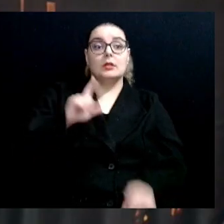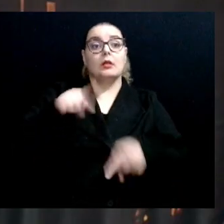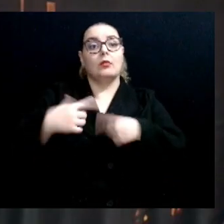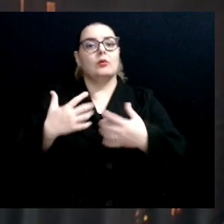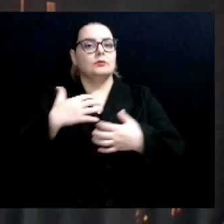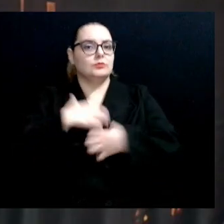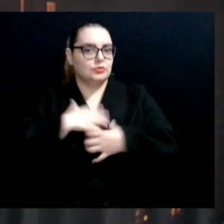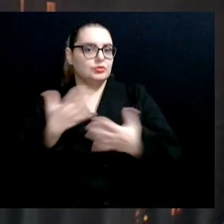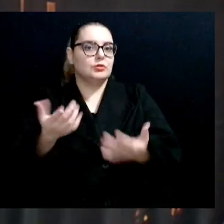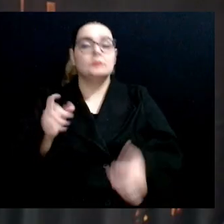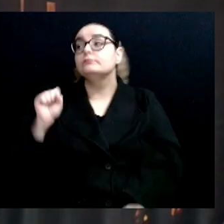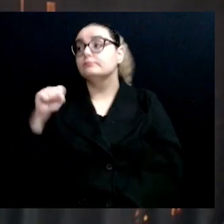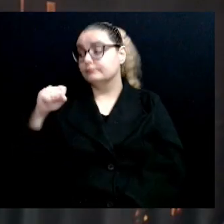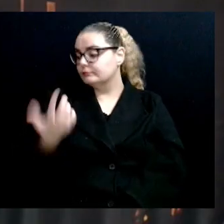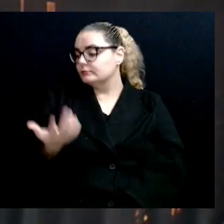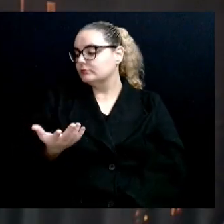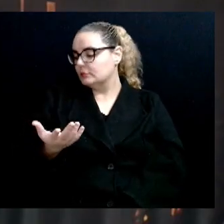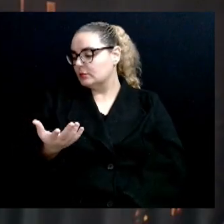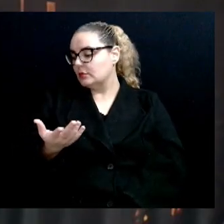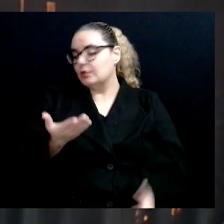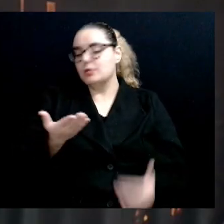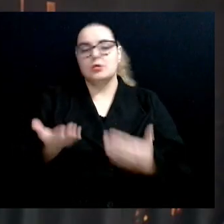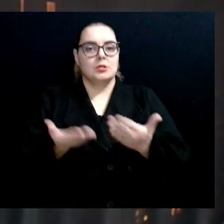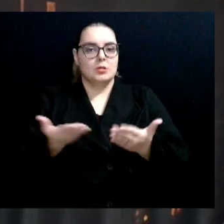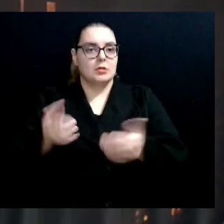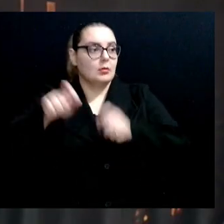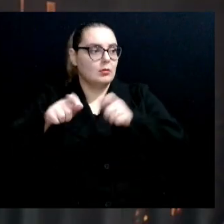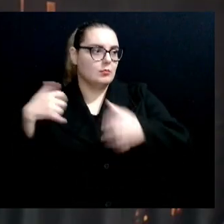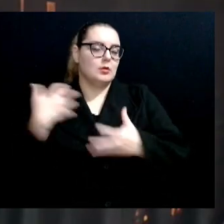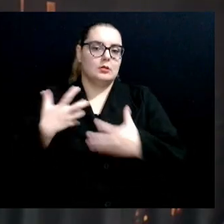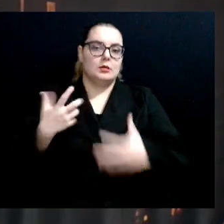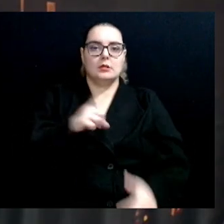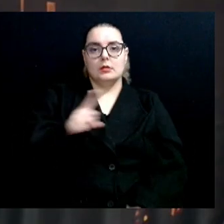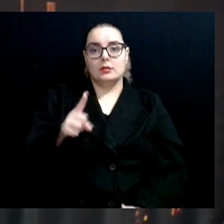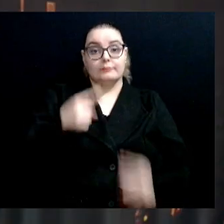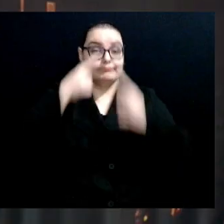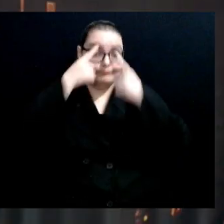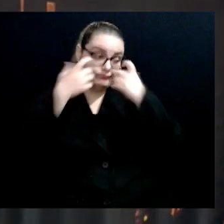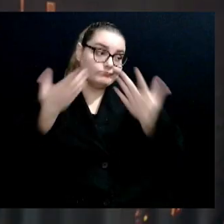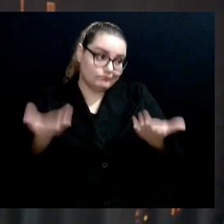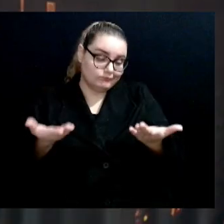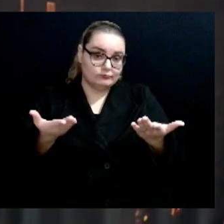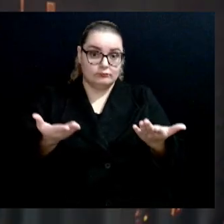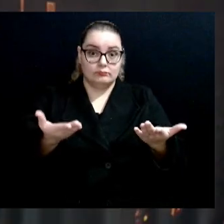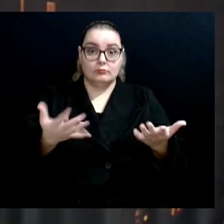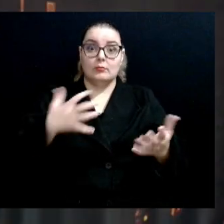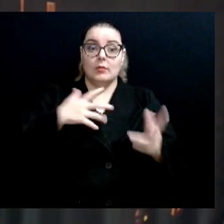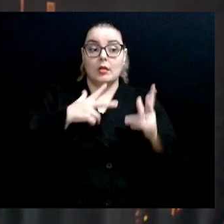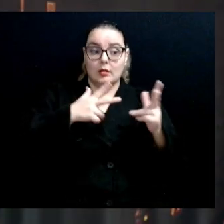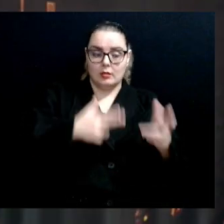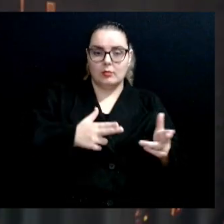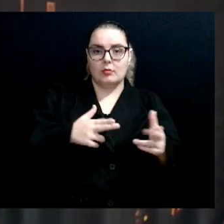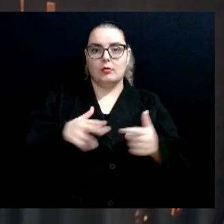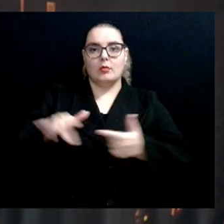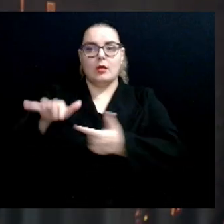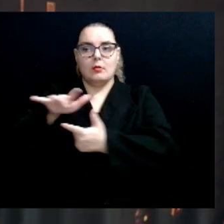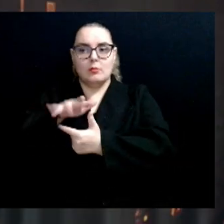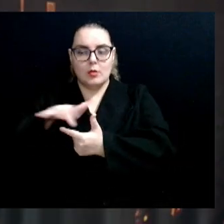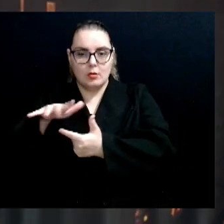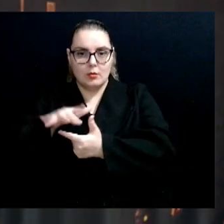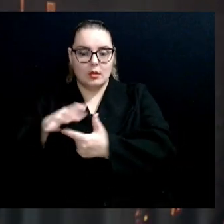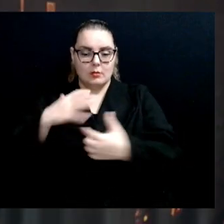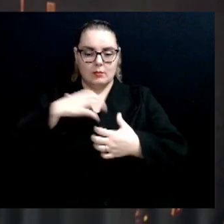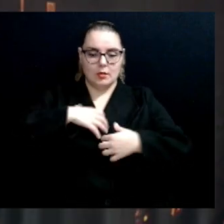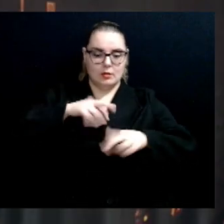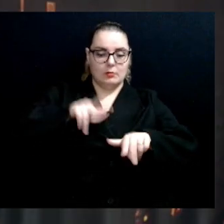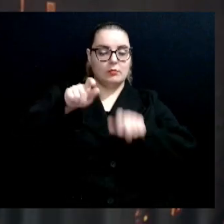né, de lidar com a pessoa idosa que não fosse a violência. Mas isso, assim como um letramento emocional para a pessoa